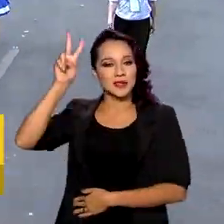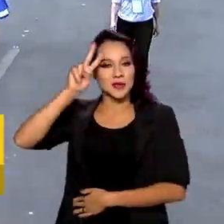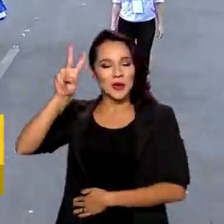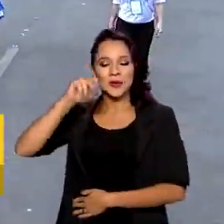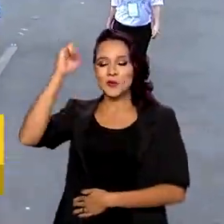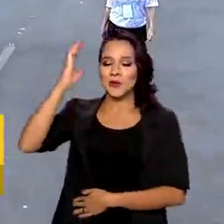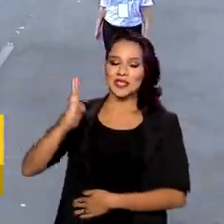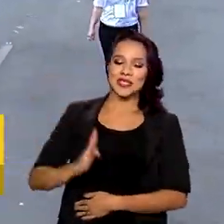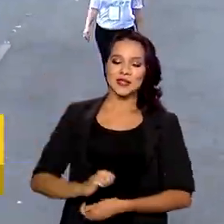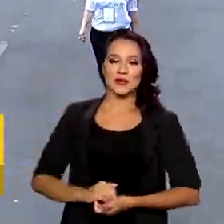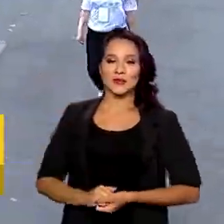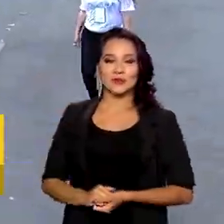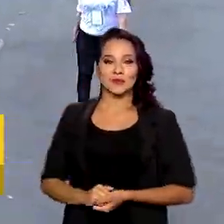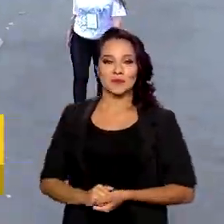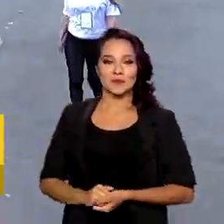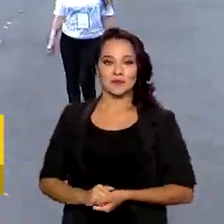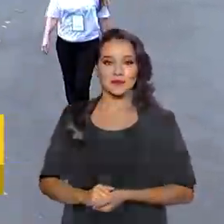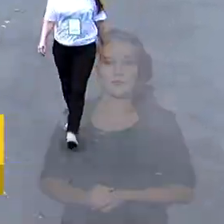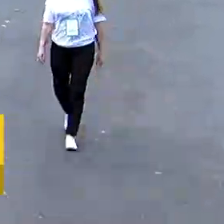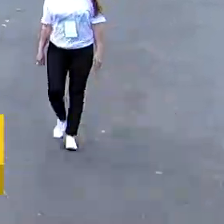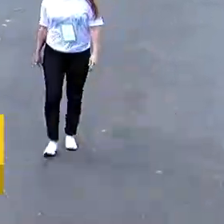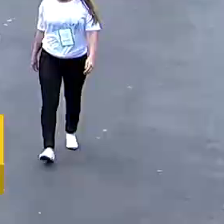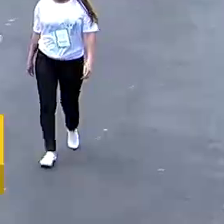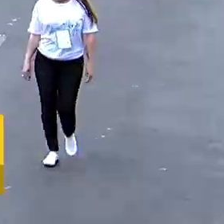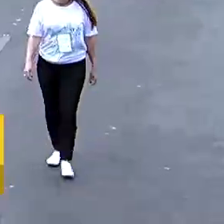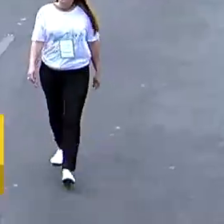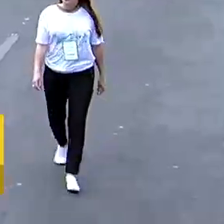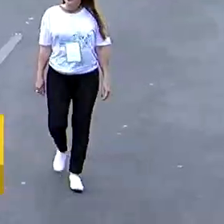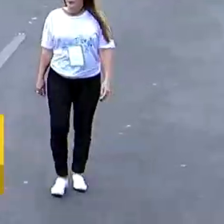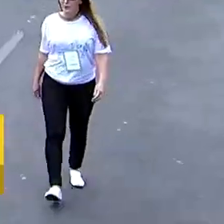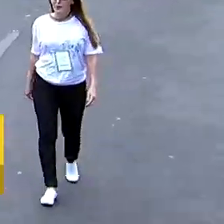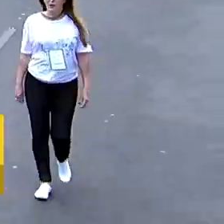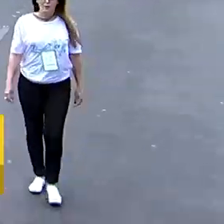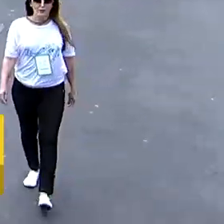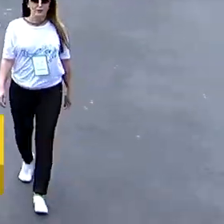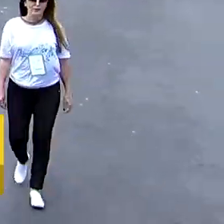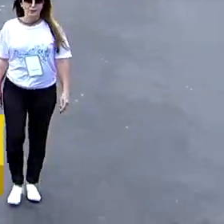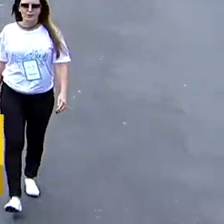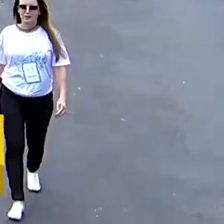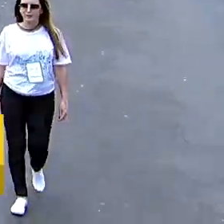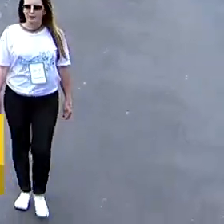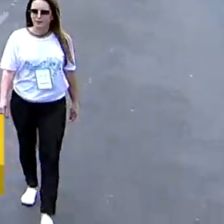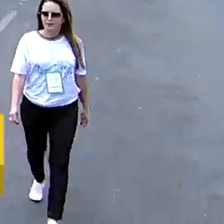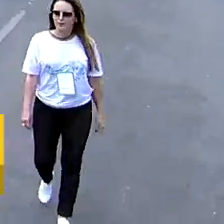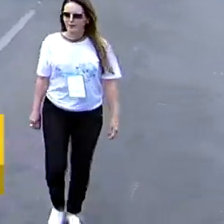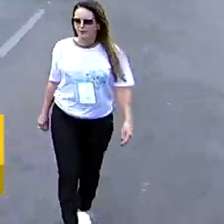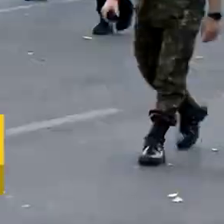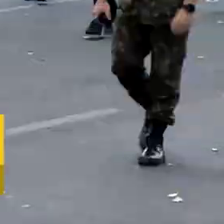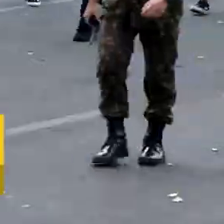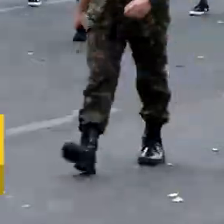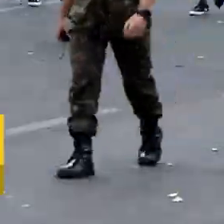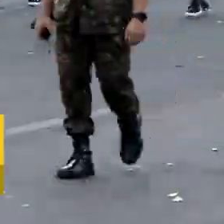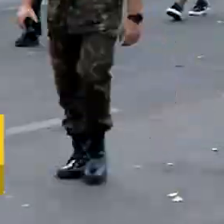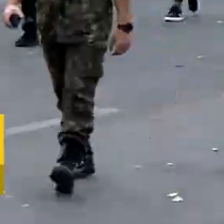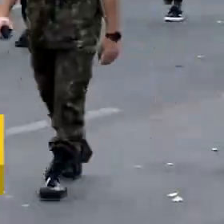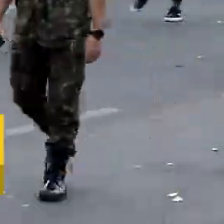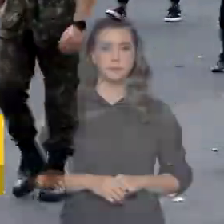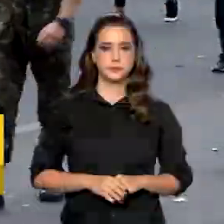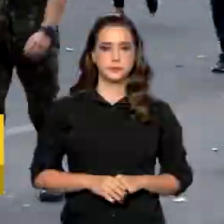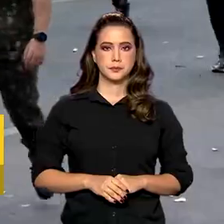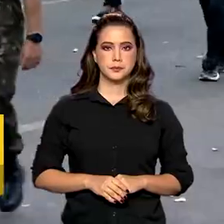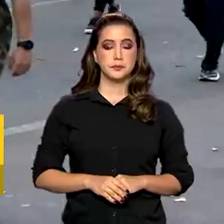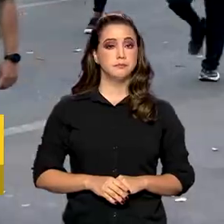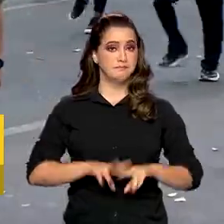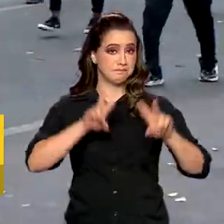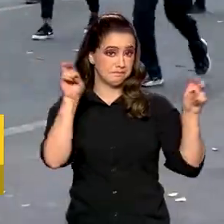do Brasil. Em relação à guerra, especificamente, falando, né, na Segunda Guerra Mundial, tivemos participações muito importantes.